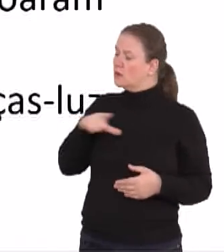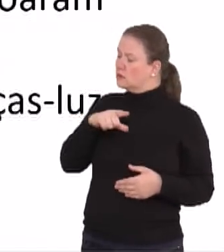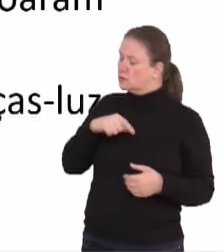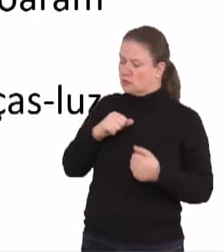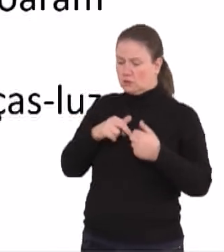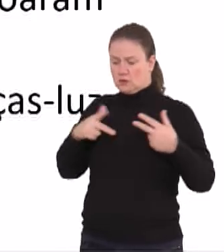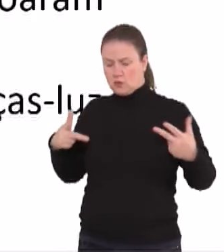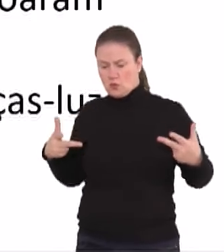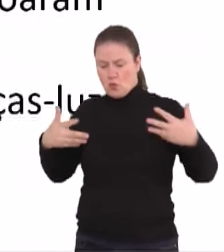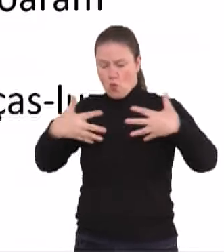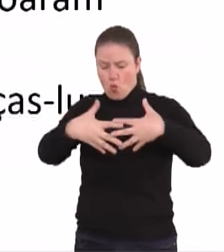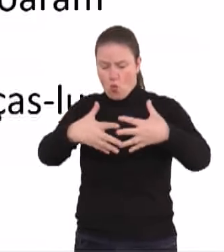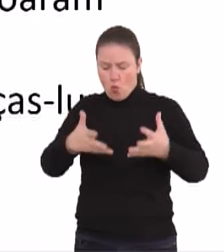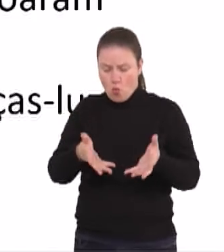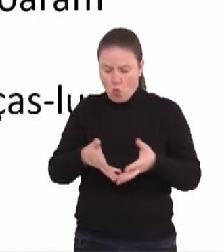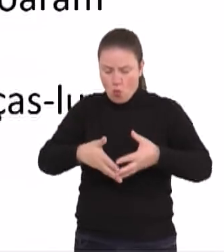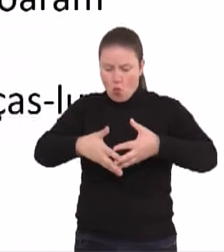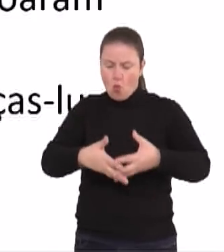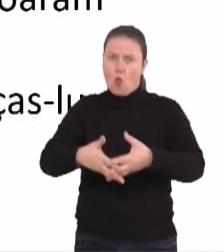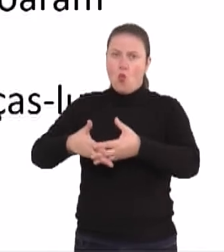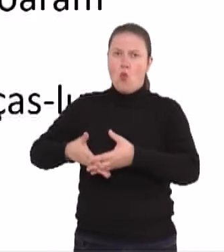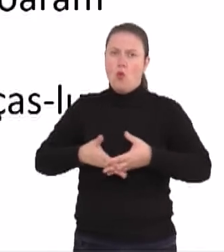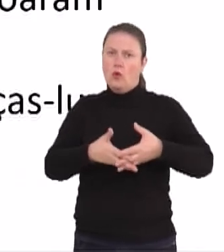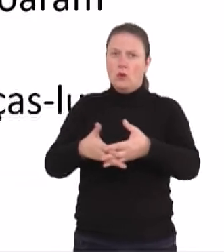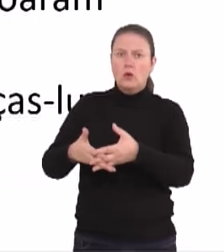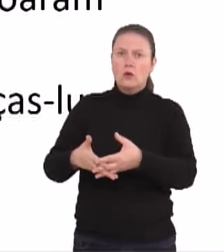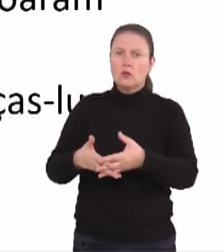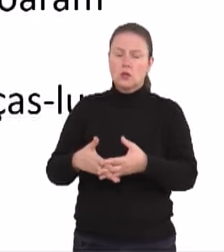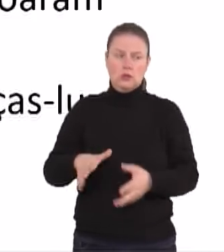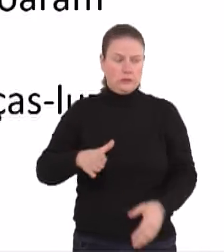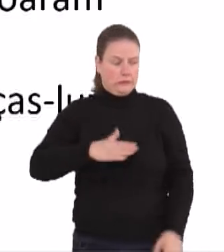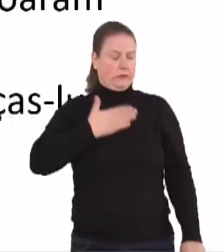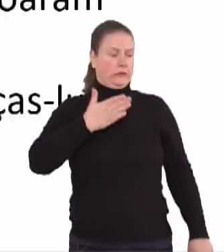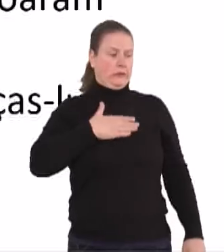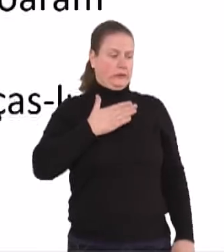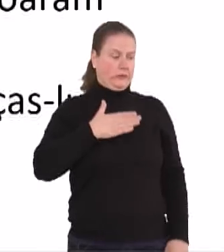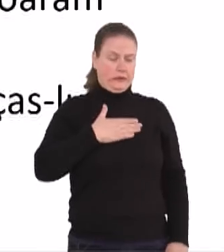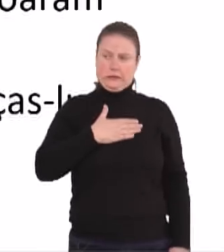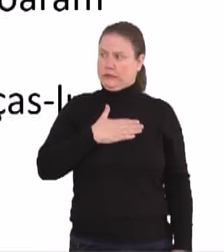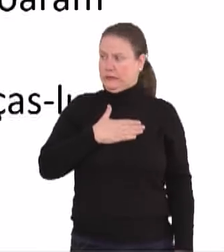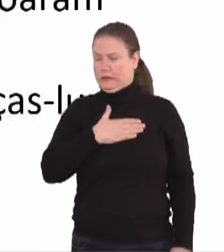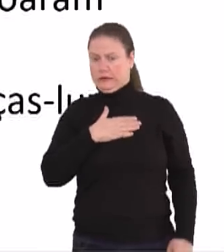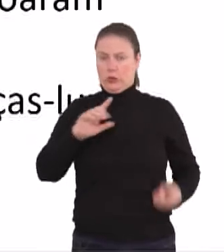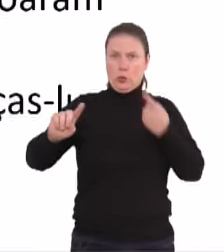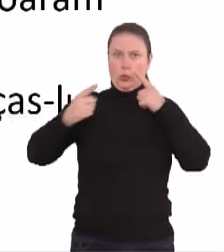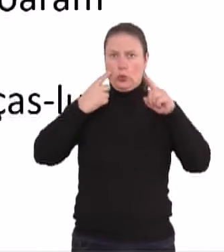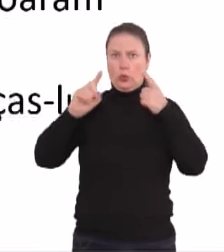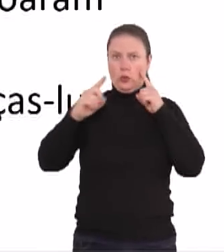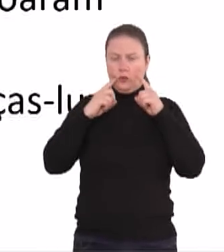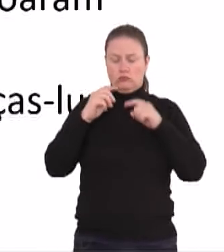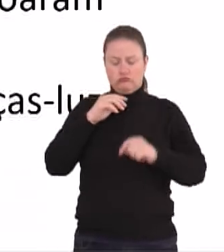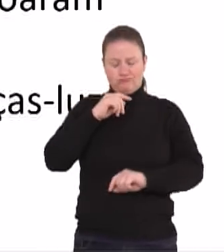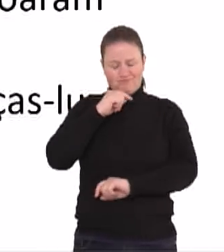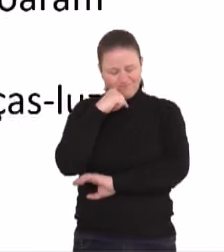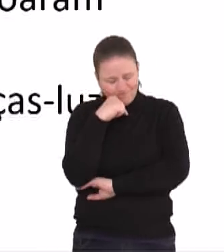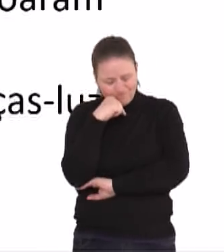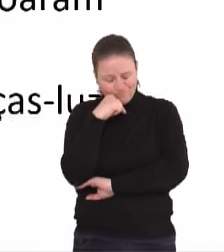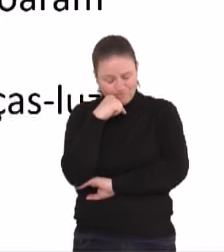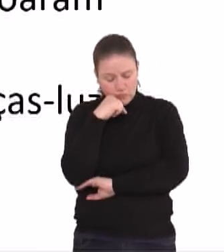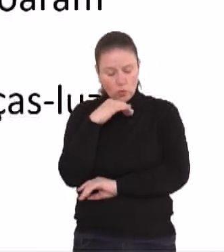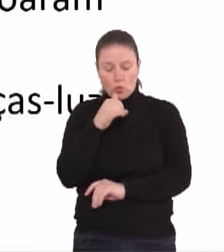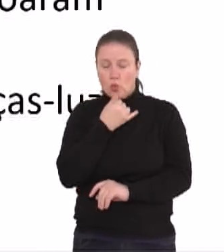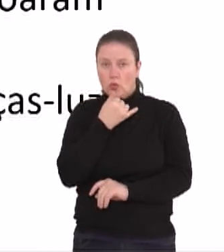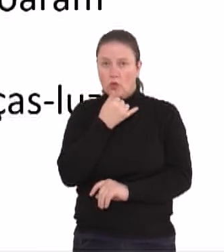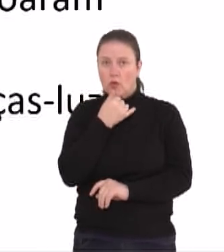tantas cestas. Surpreso e com medo de ser descoberto em sua fraqueza, Uru abaixou a cabeça. Não